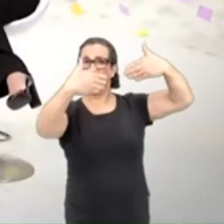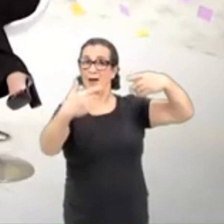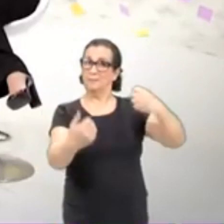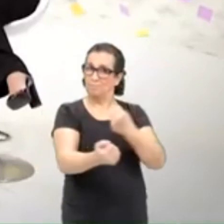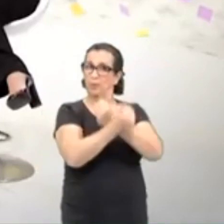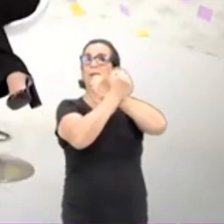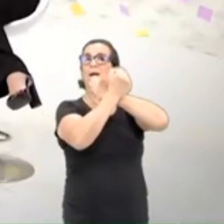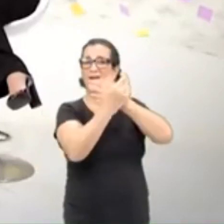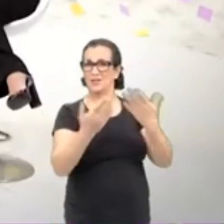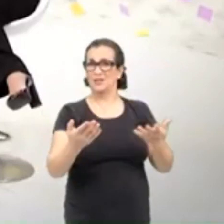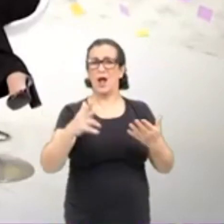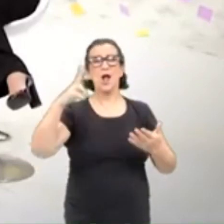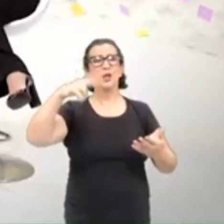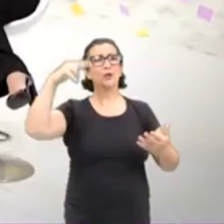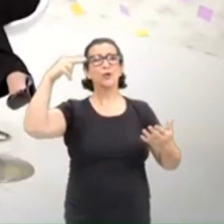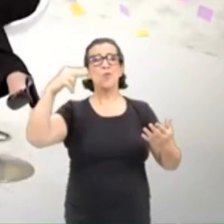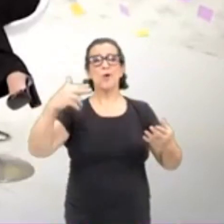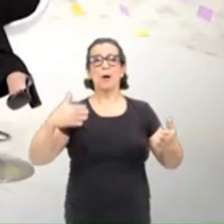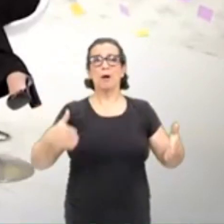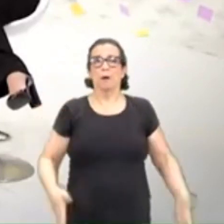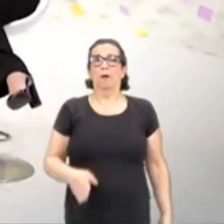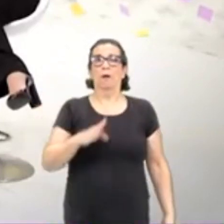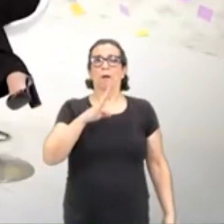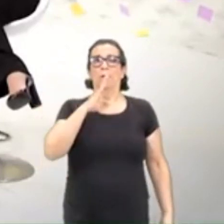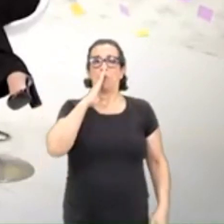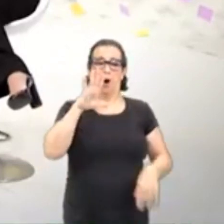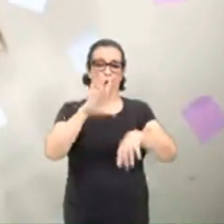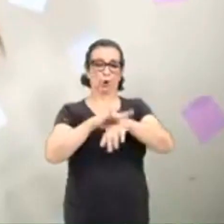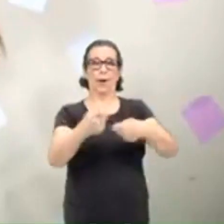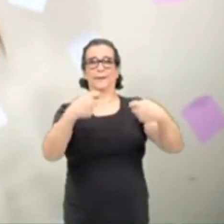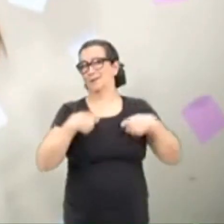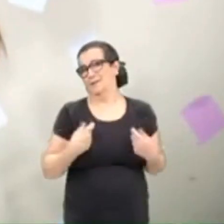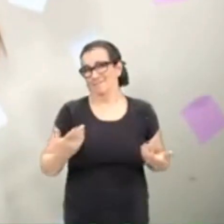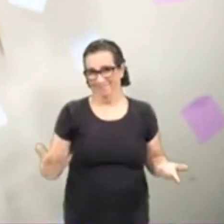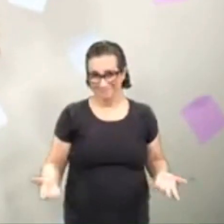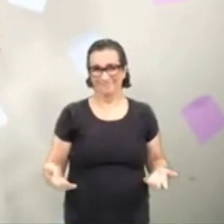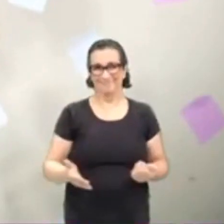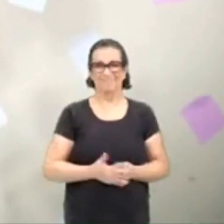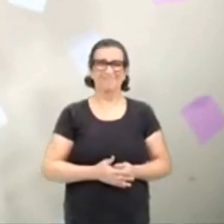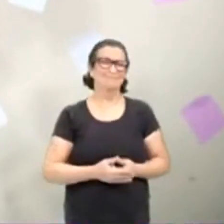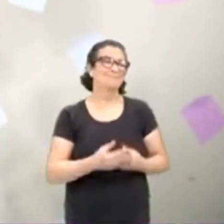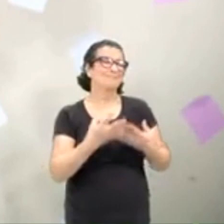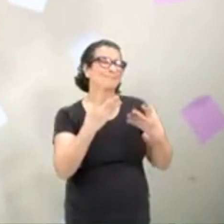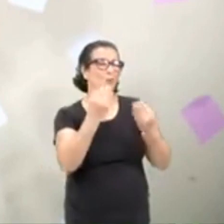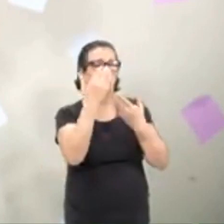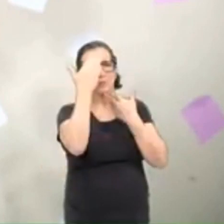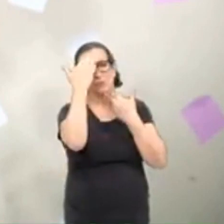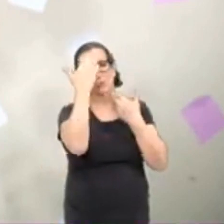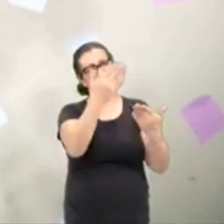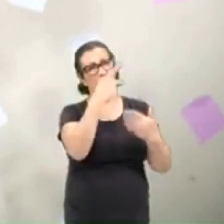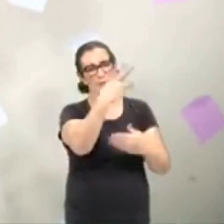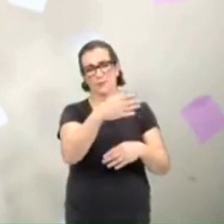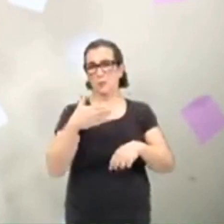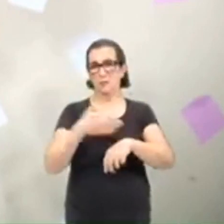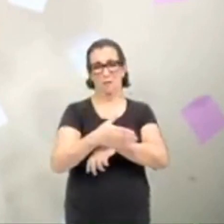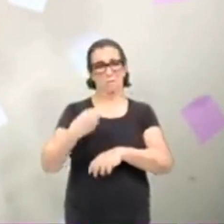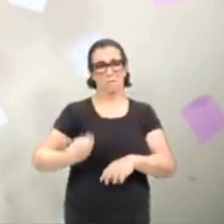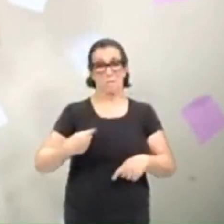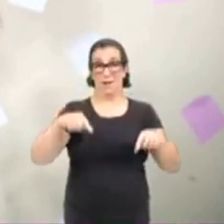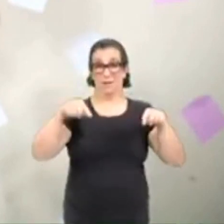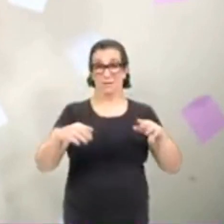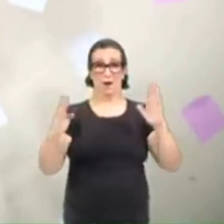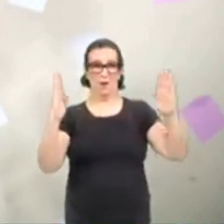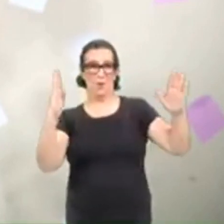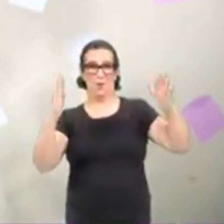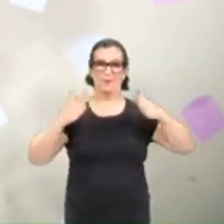proteja e nunca nos paralise o que ela faz adoecer Oi Flaviane muito obrigada pela sua participação na entre